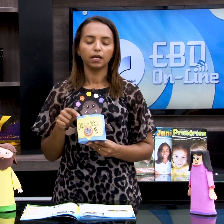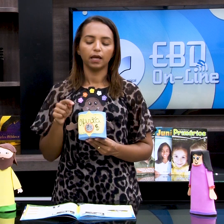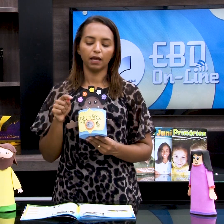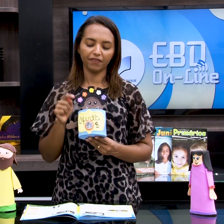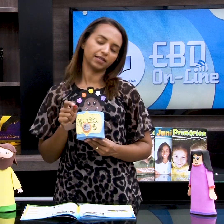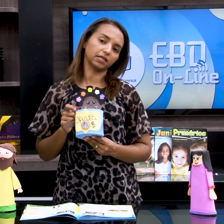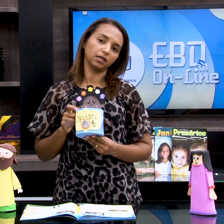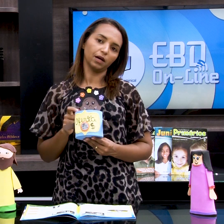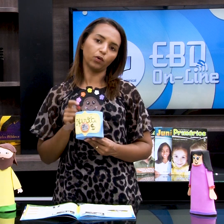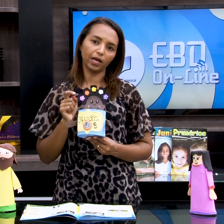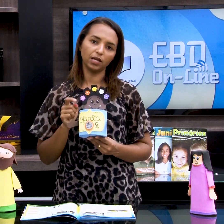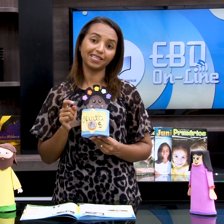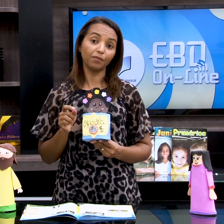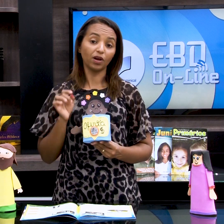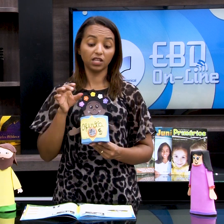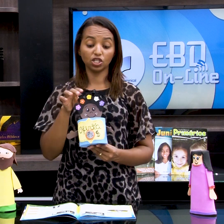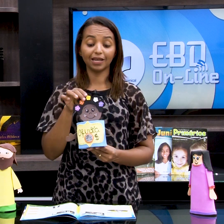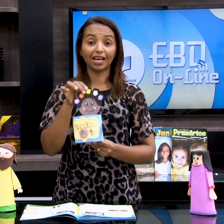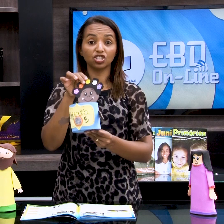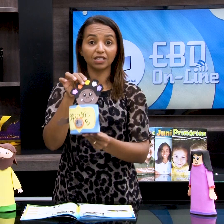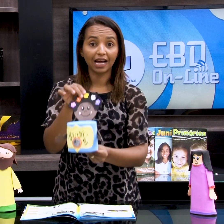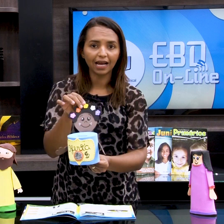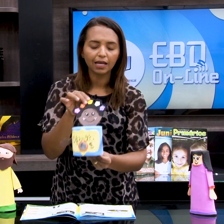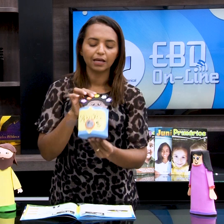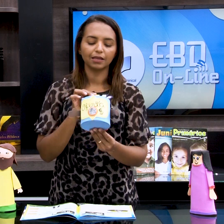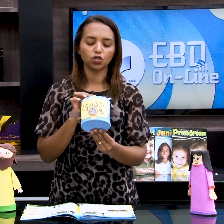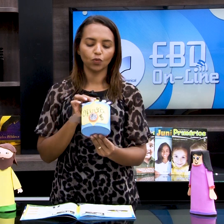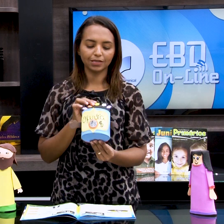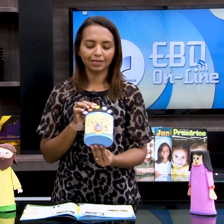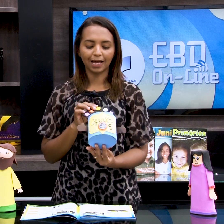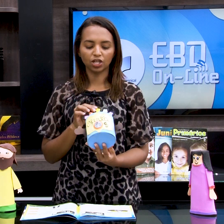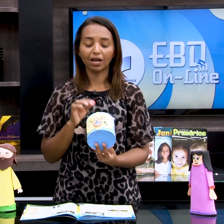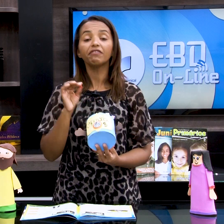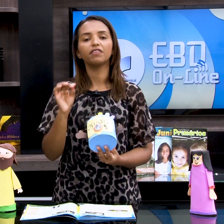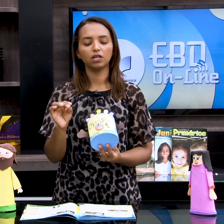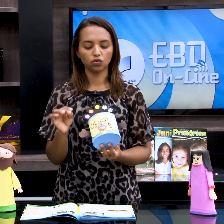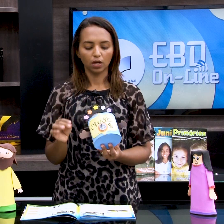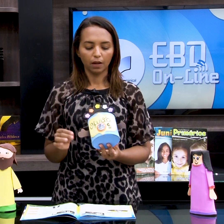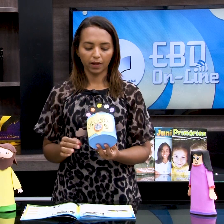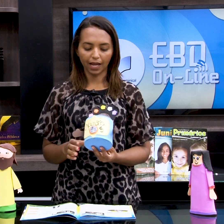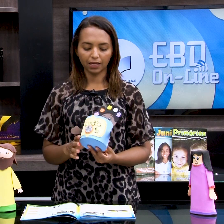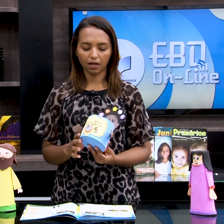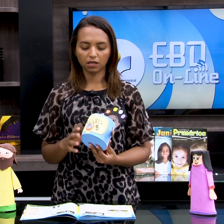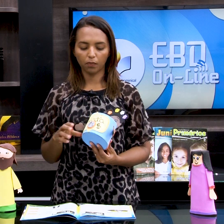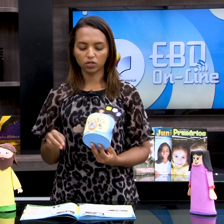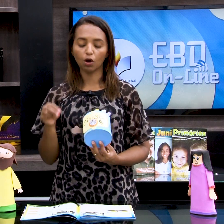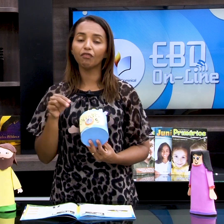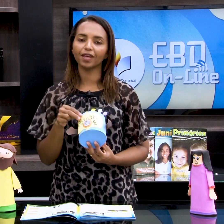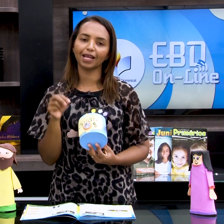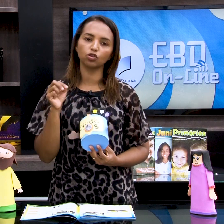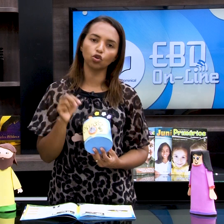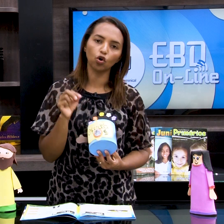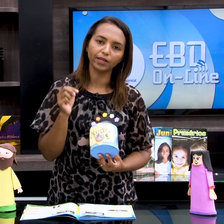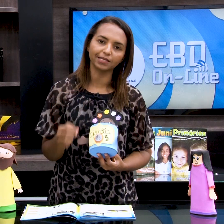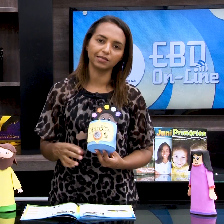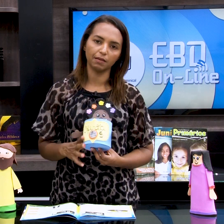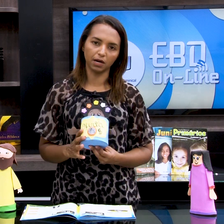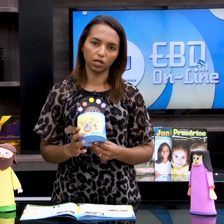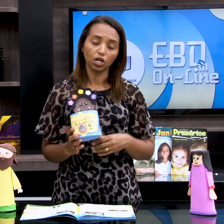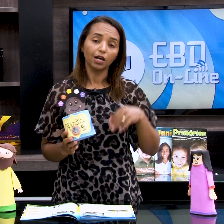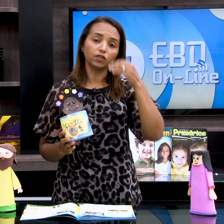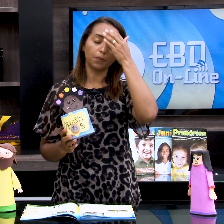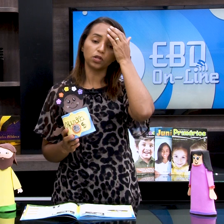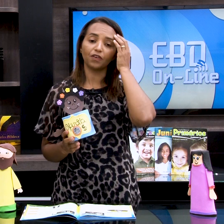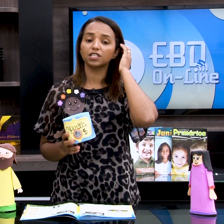eh faça porque isso é bom que deixe lá já na sua sala já fixo para que a a criança possa ofertar todas as